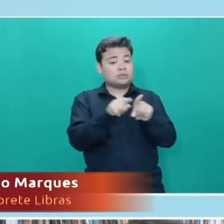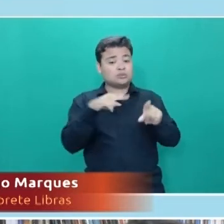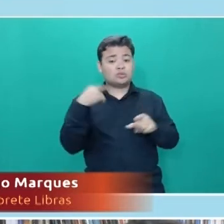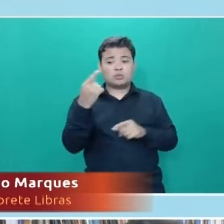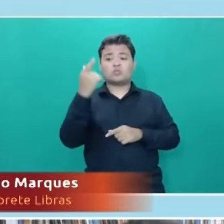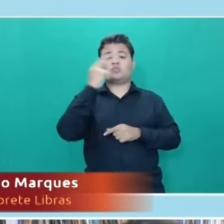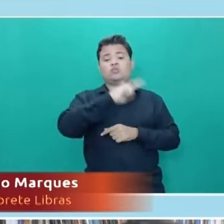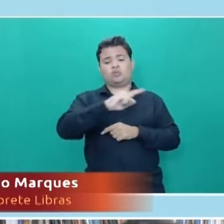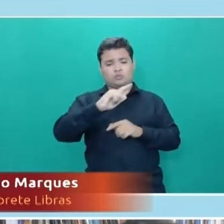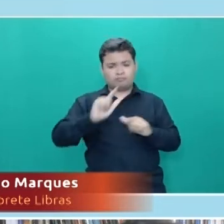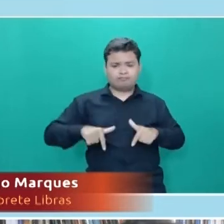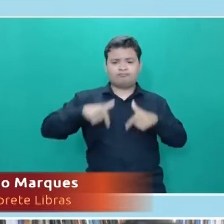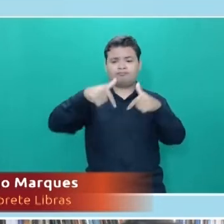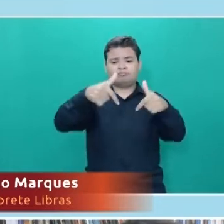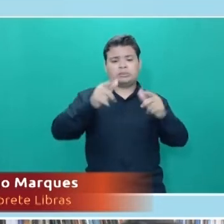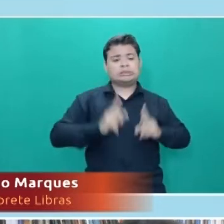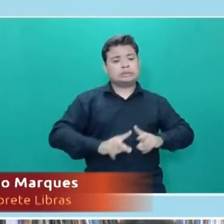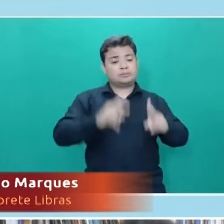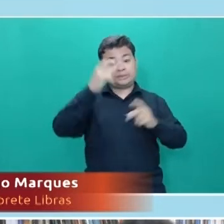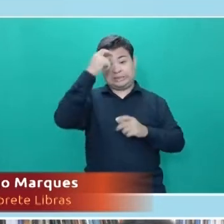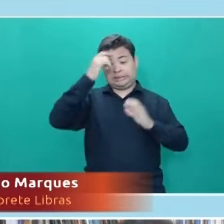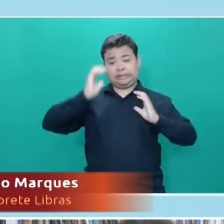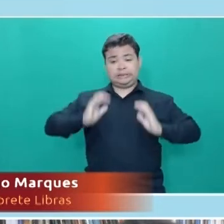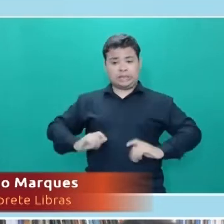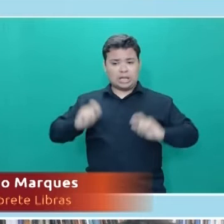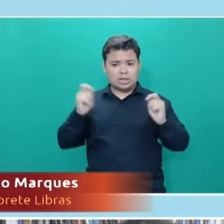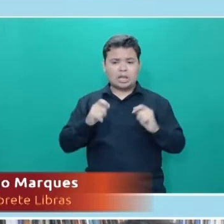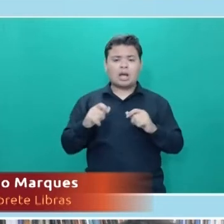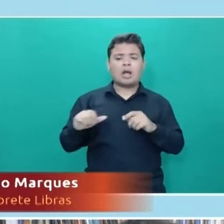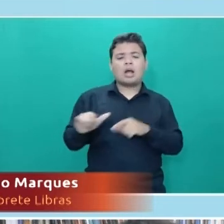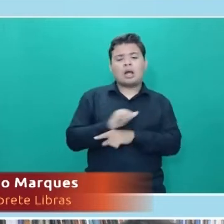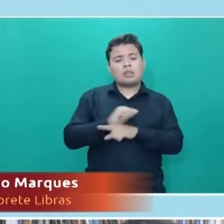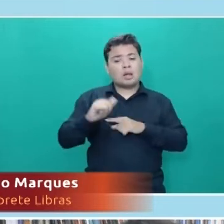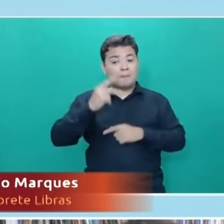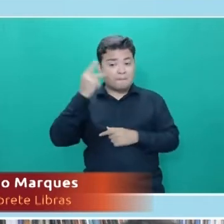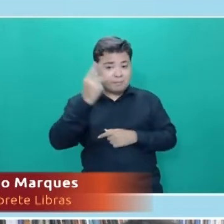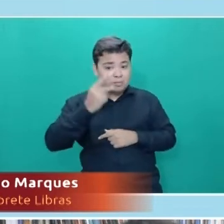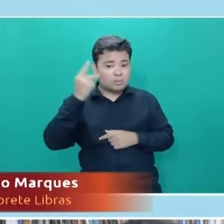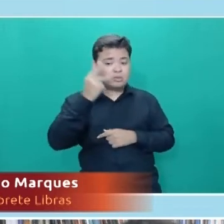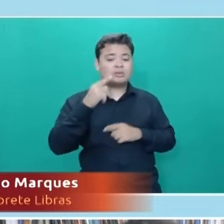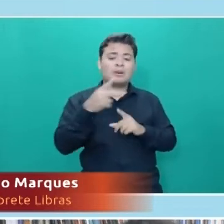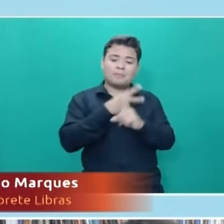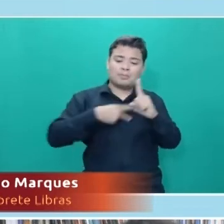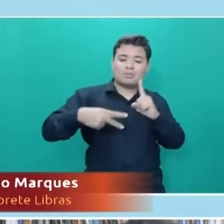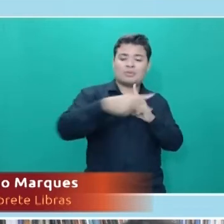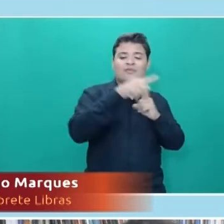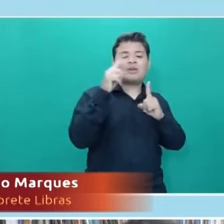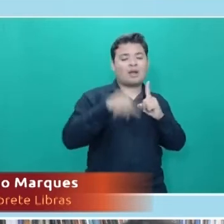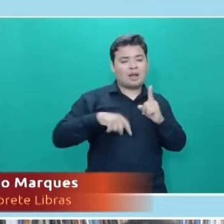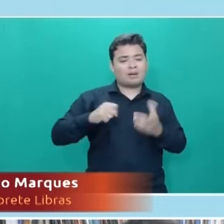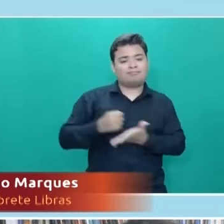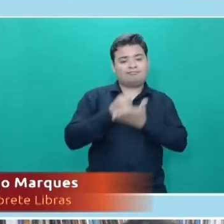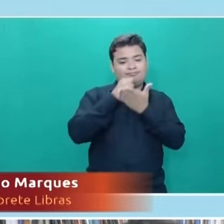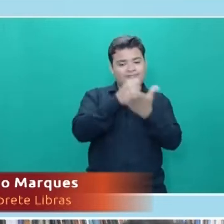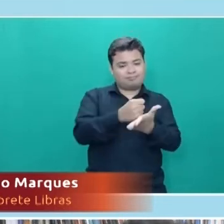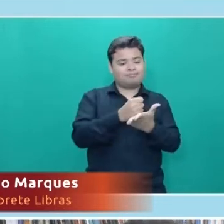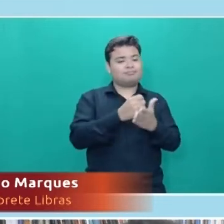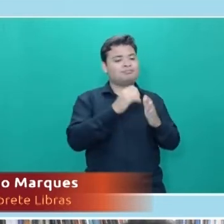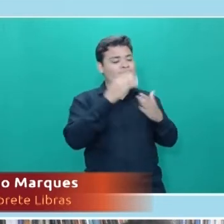prosseguir construindo cidadania através da política, e a Previdência Social ela está aí justamente para contribuir nesse sentido. Muito